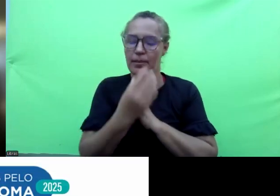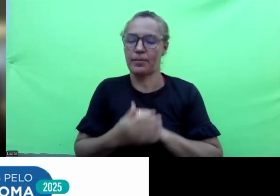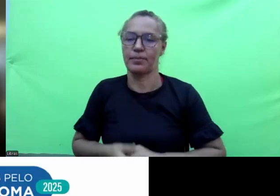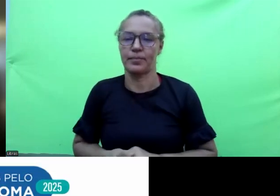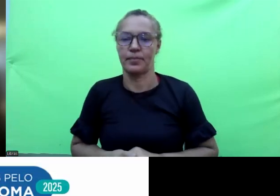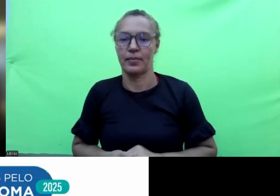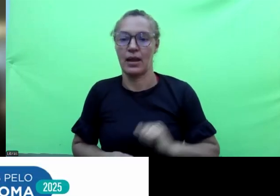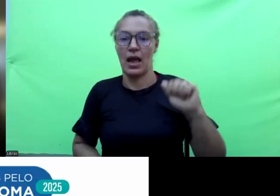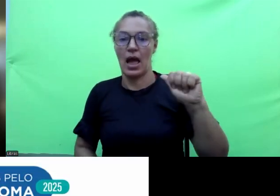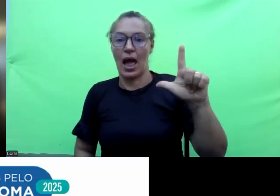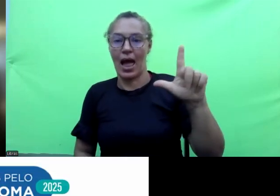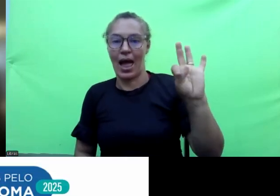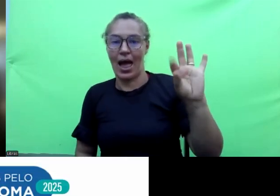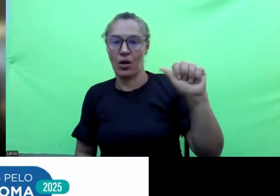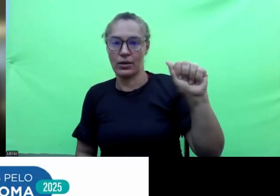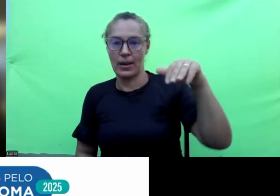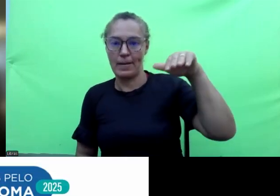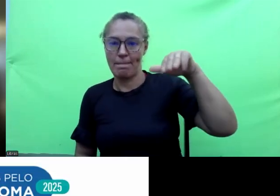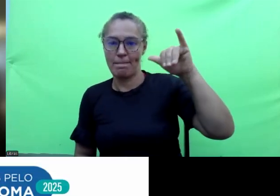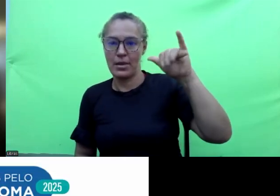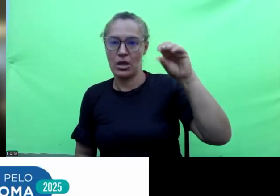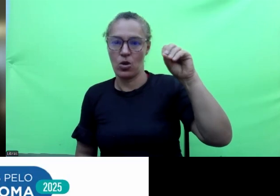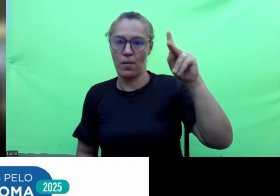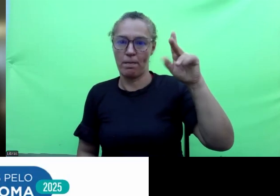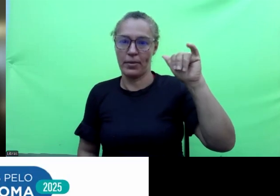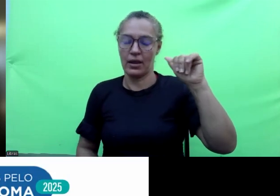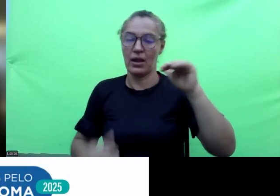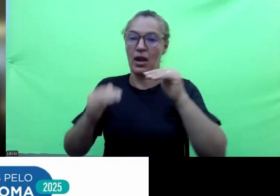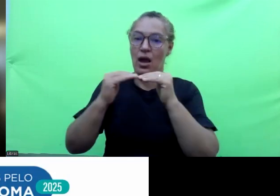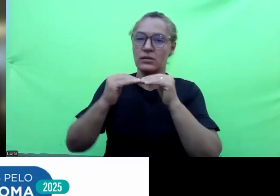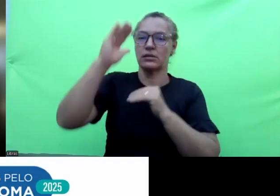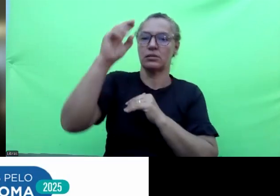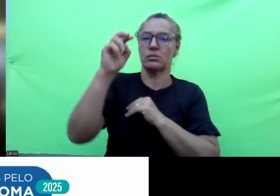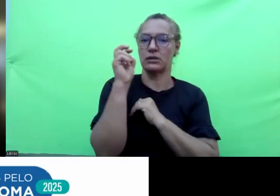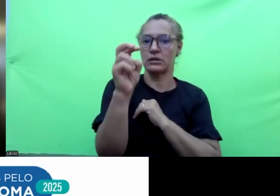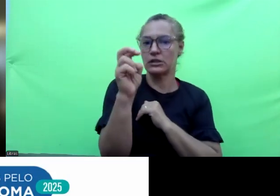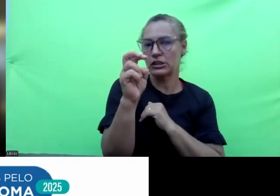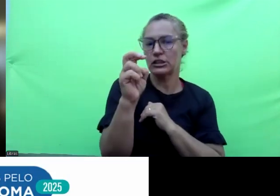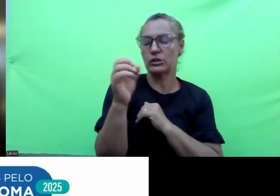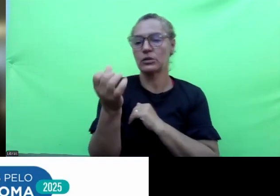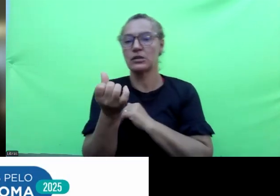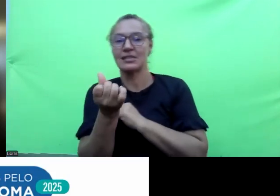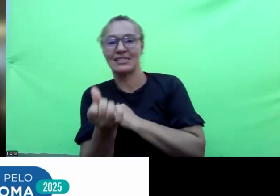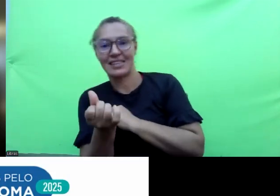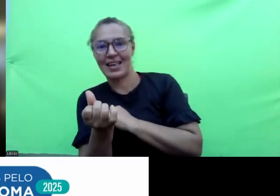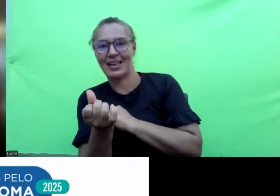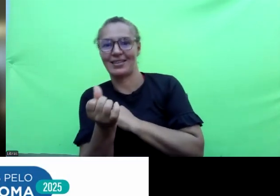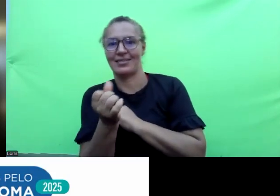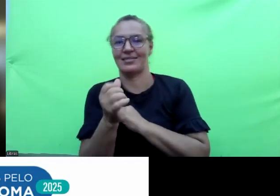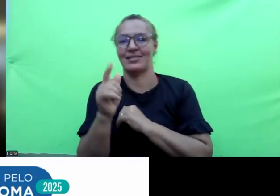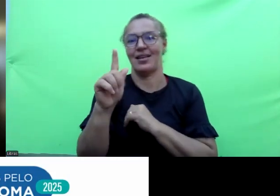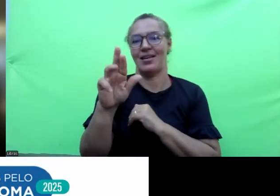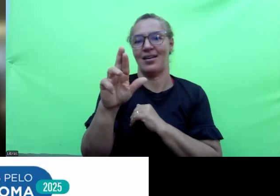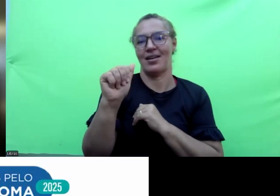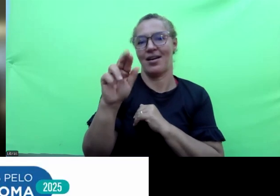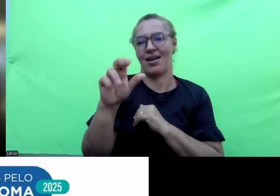a alta miopia, valores a partir de 5, 6 graus, né, de miopia, especialmente 6 graus. Mas